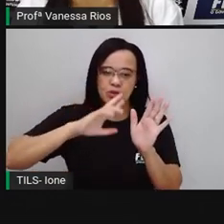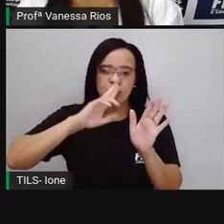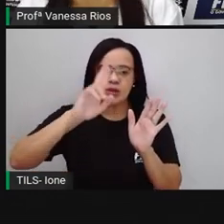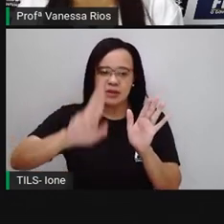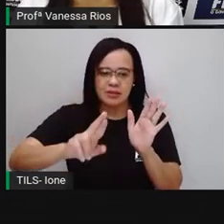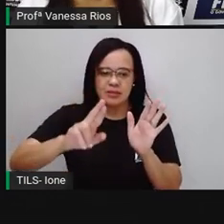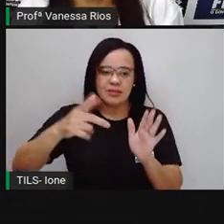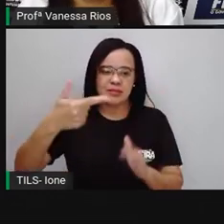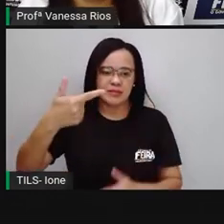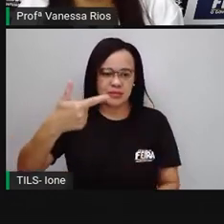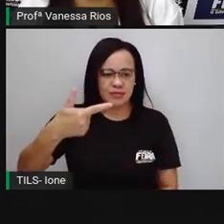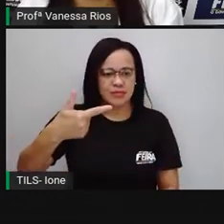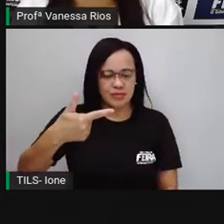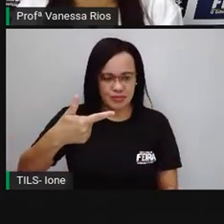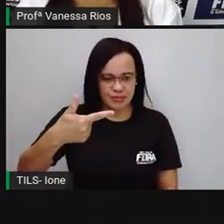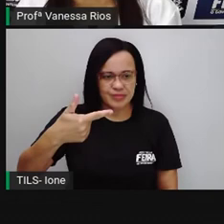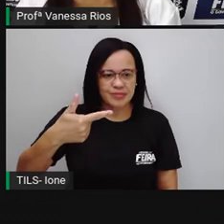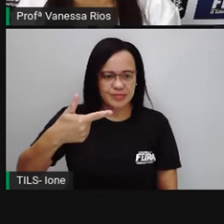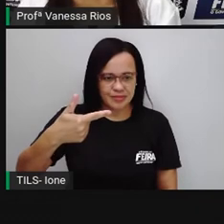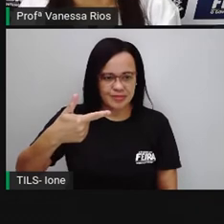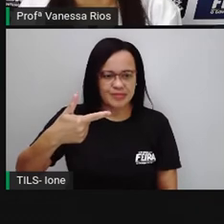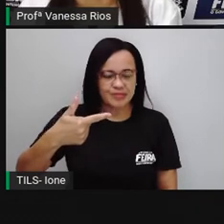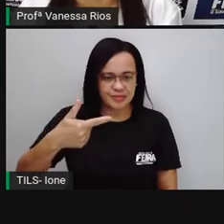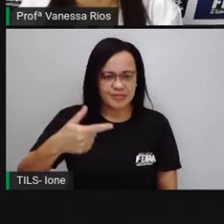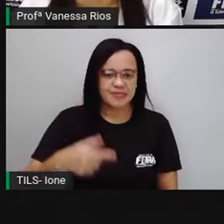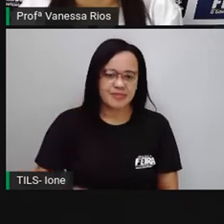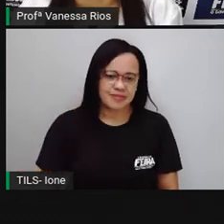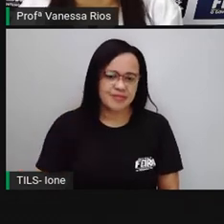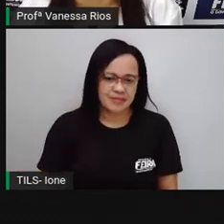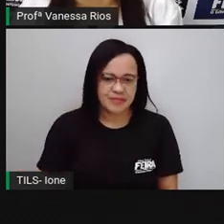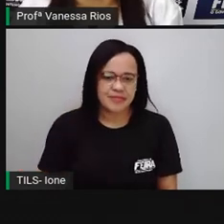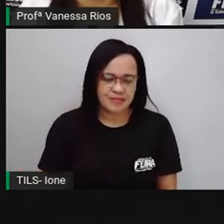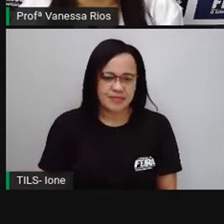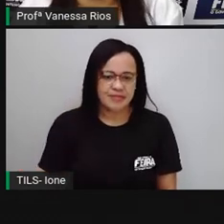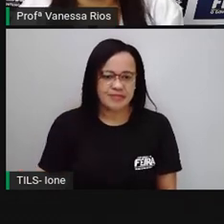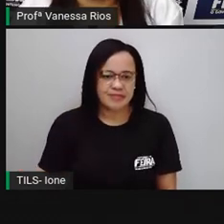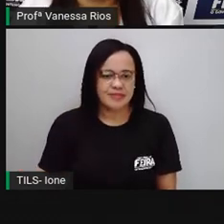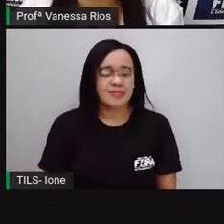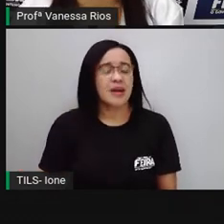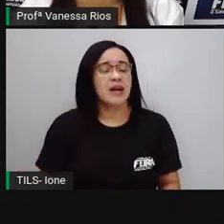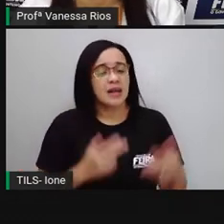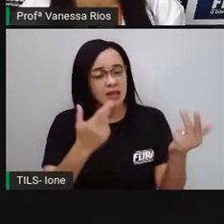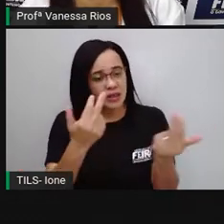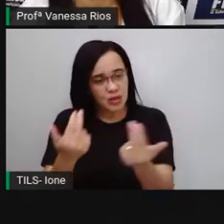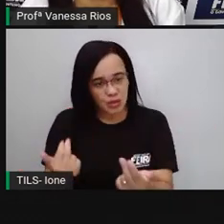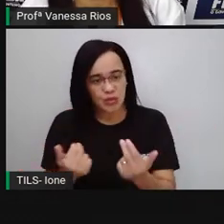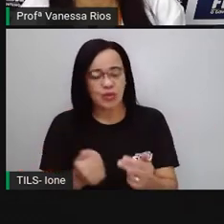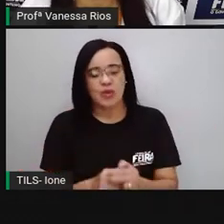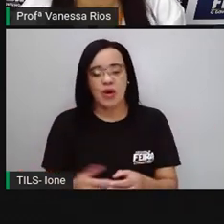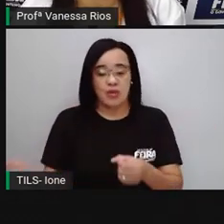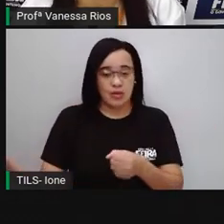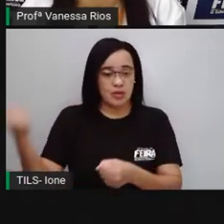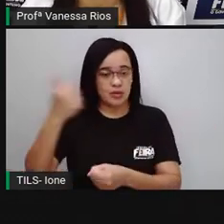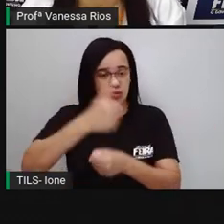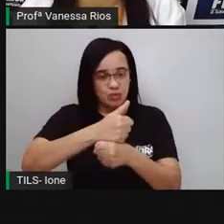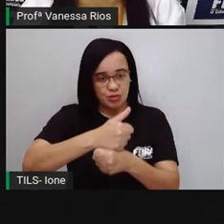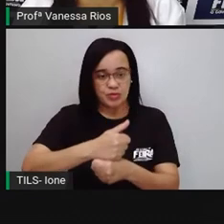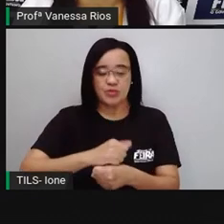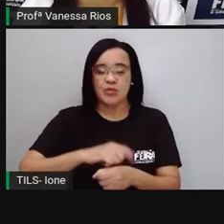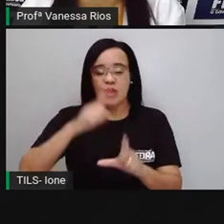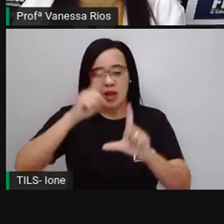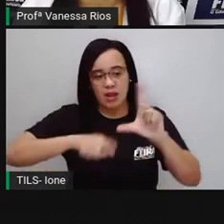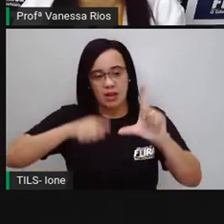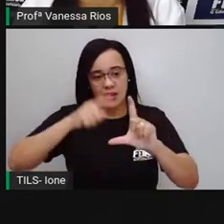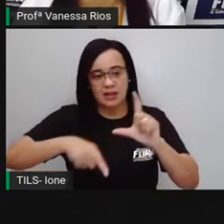encontrar 2. Do mesmo jeito, quando a gente substituiu as letras aí por números, encontramos realmente o